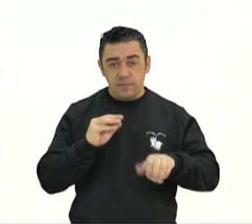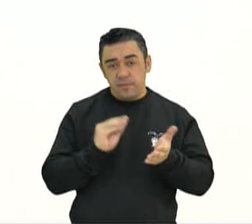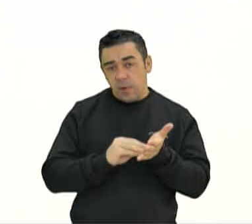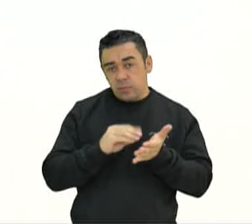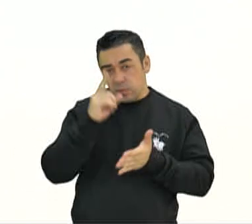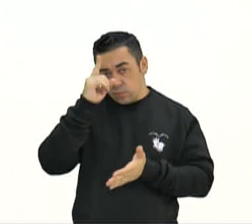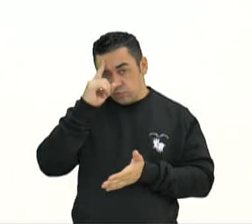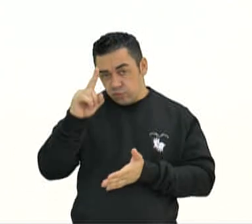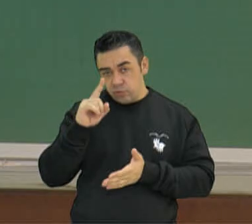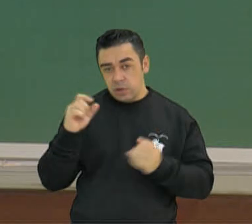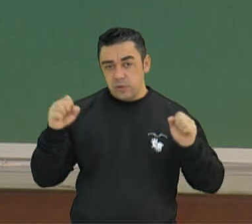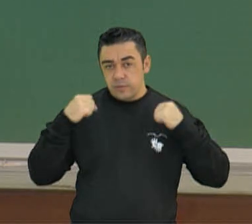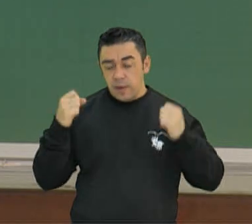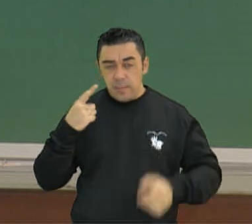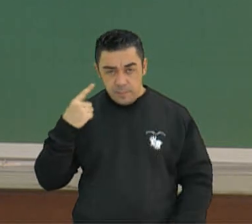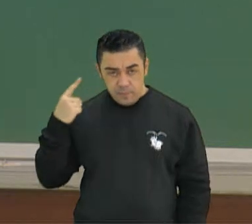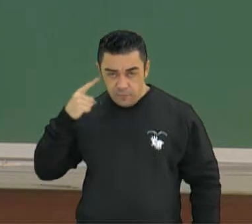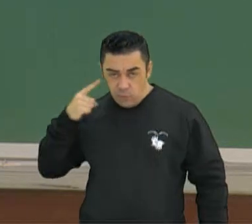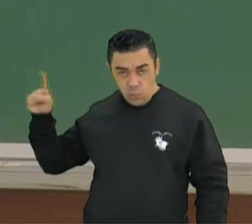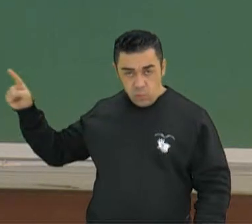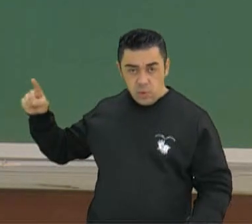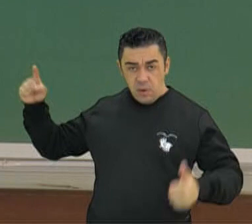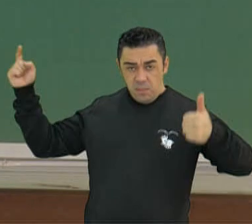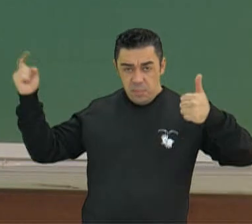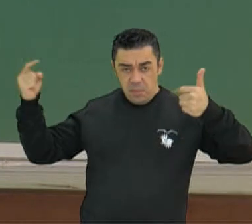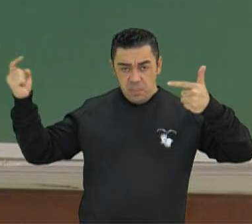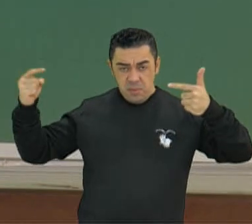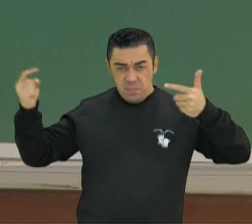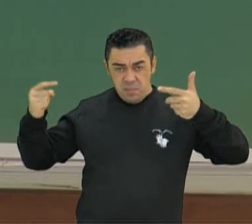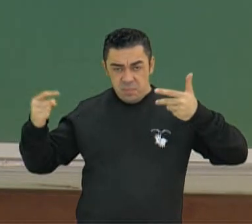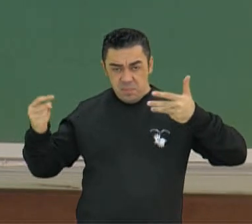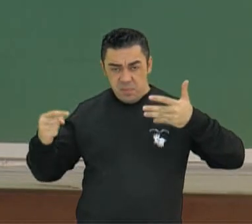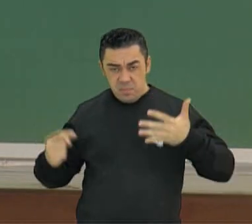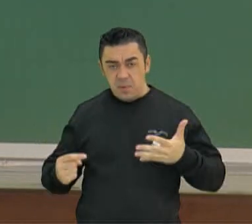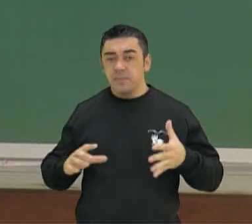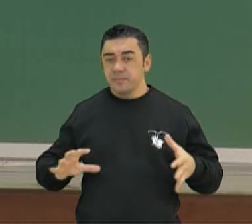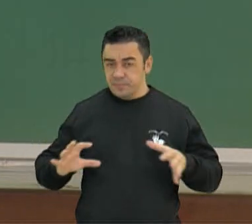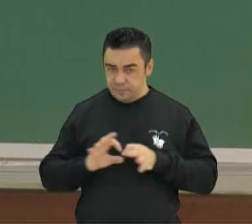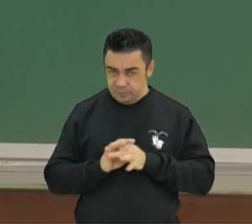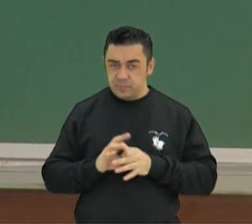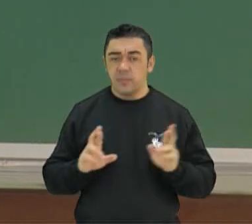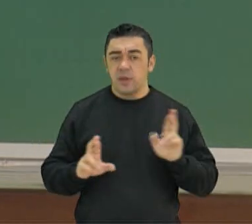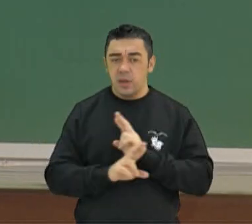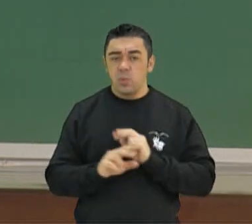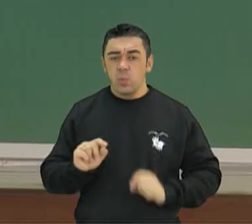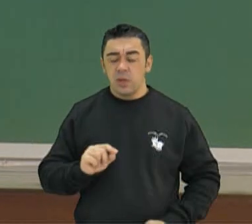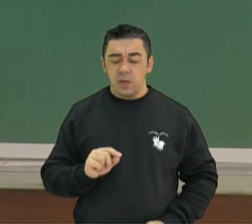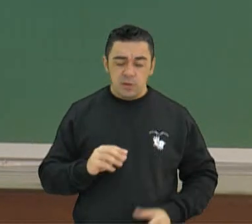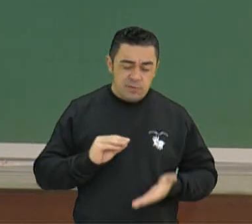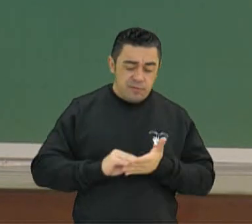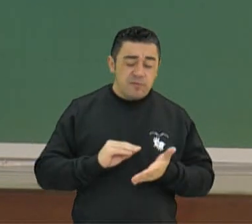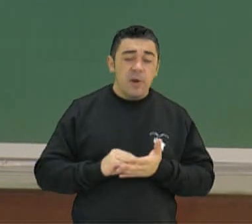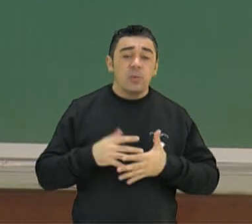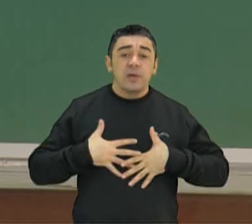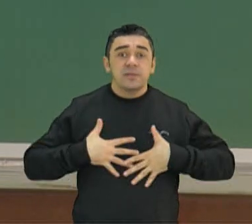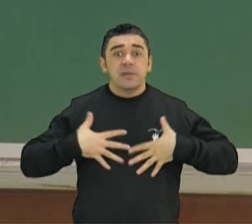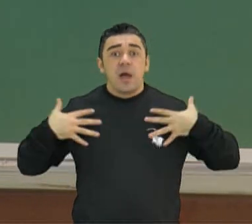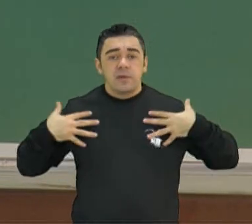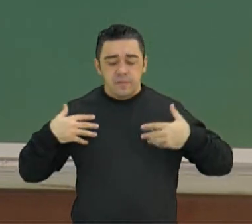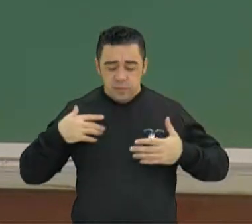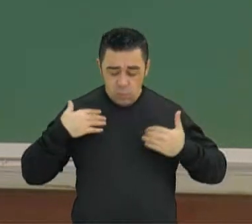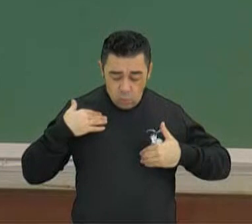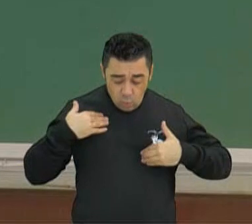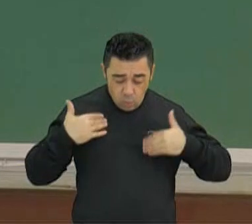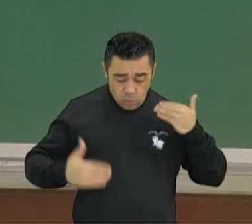atividade física. Então percebam que todos esses elementos aqui estão associados a uma insatisfação corporal e a